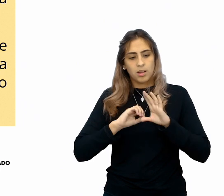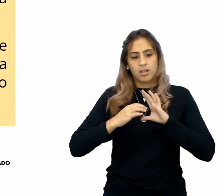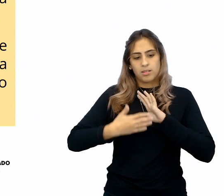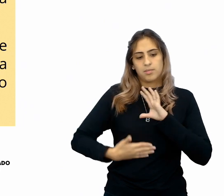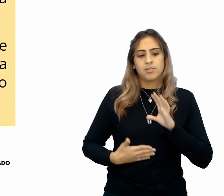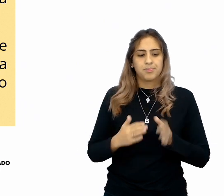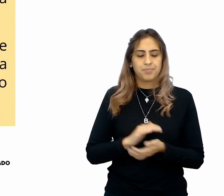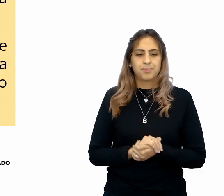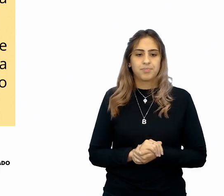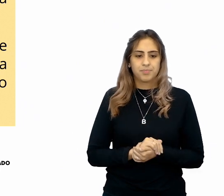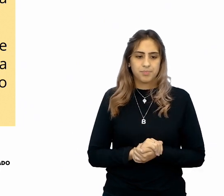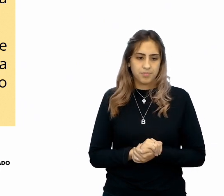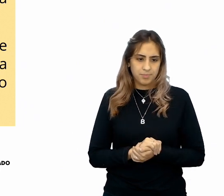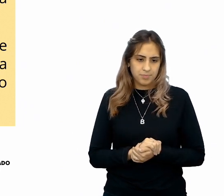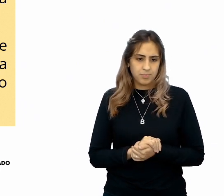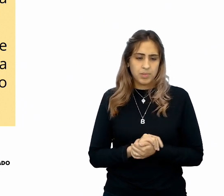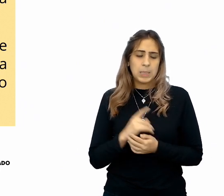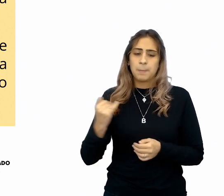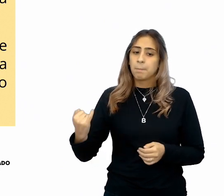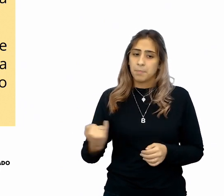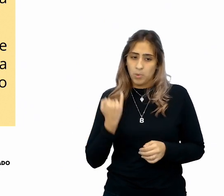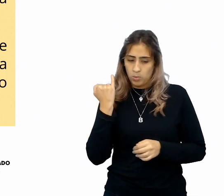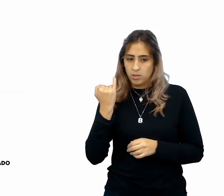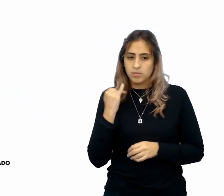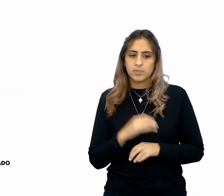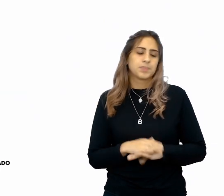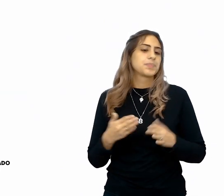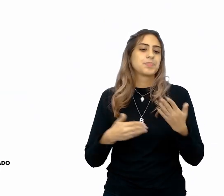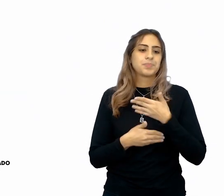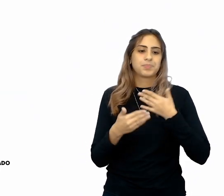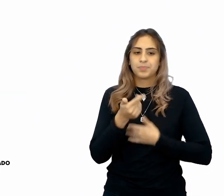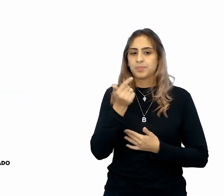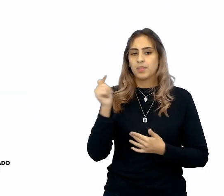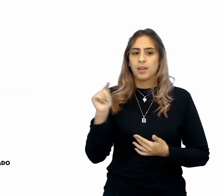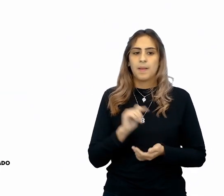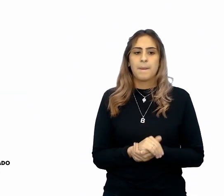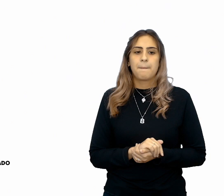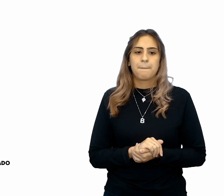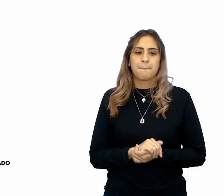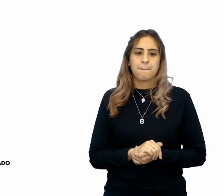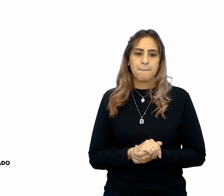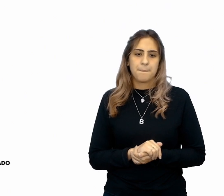característica estilística fundamental. Pode passar o slide, por favor?